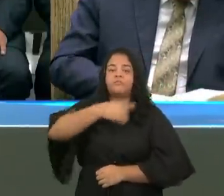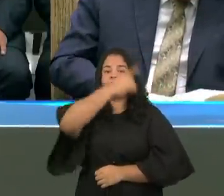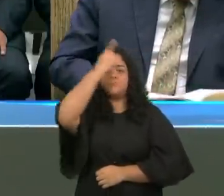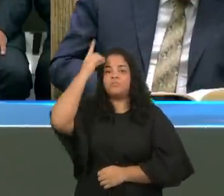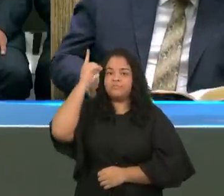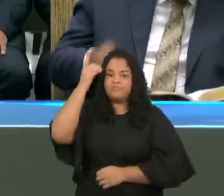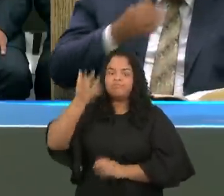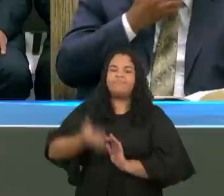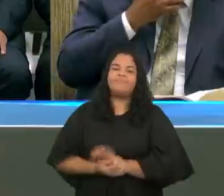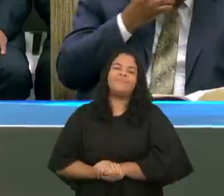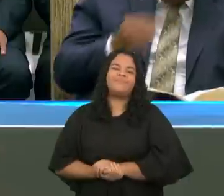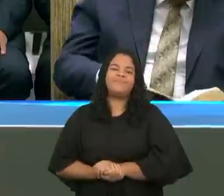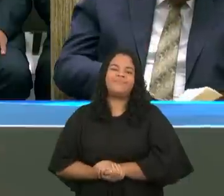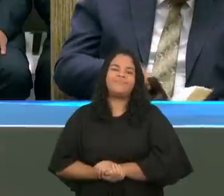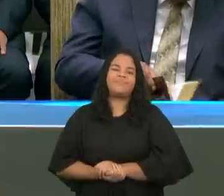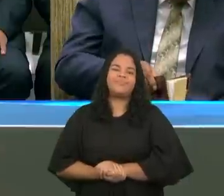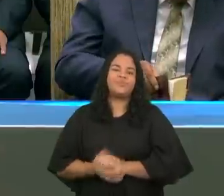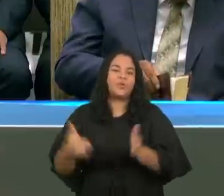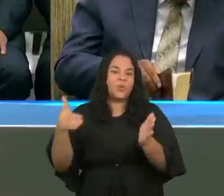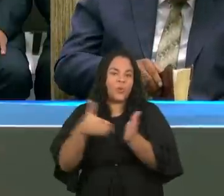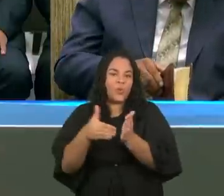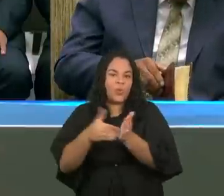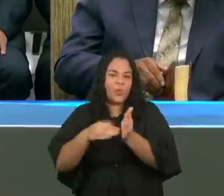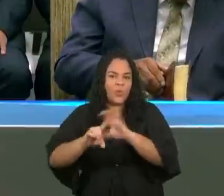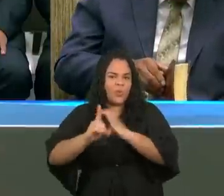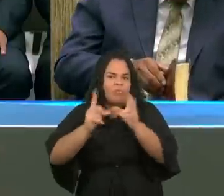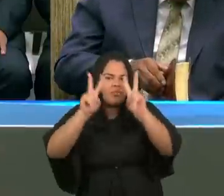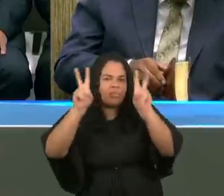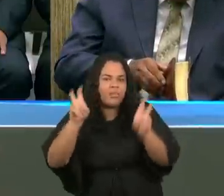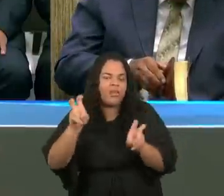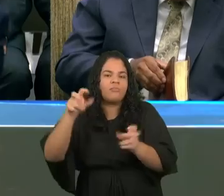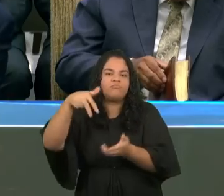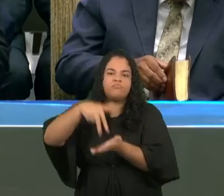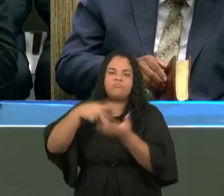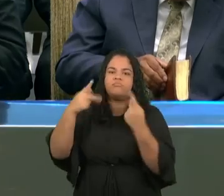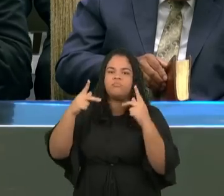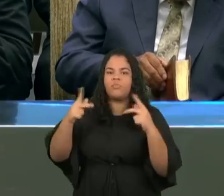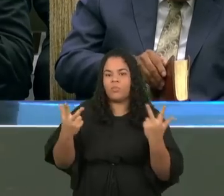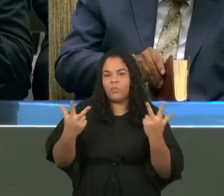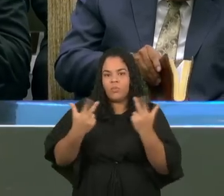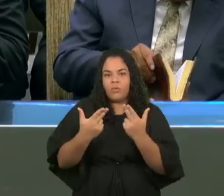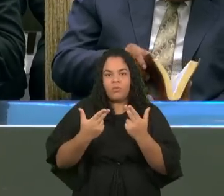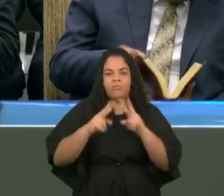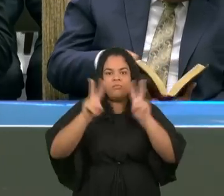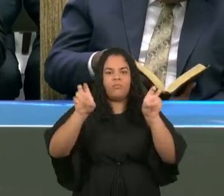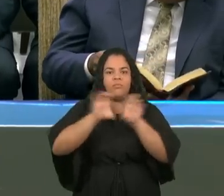tema do congresso, e eu quero ler com vocês.